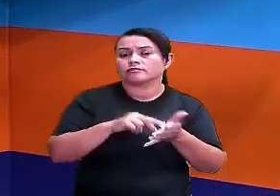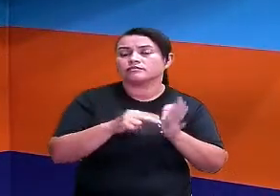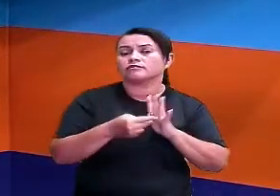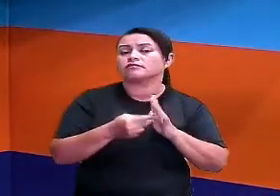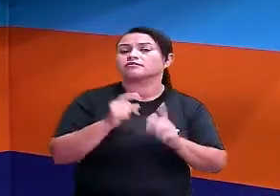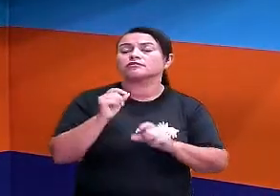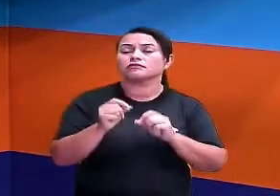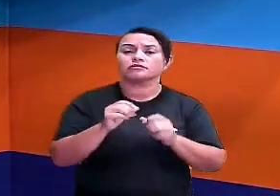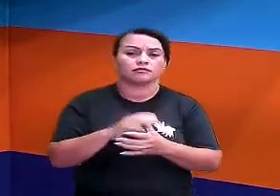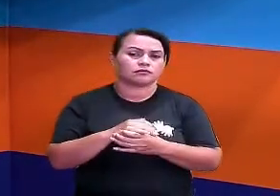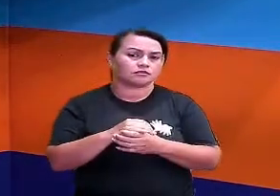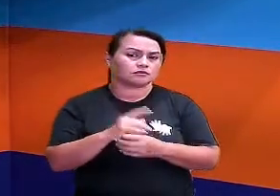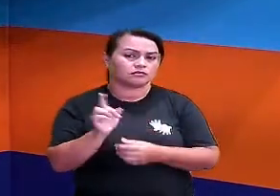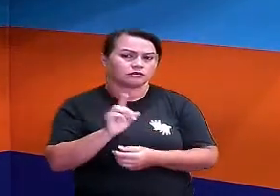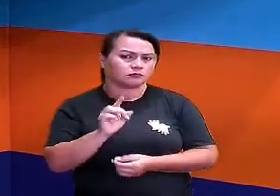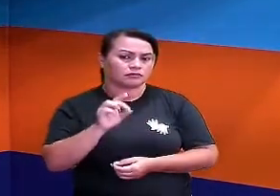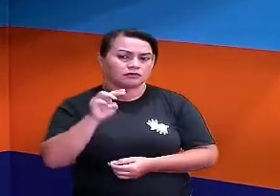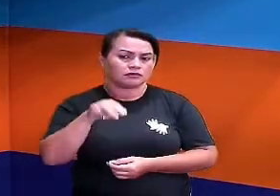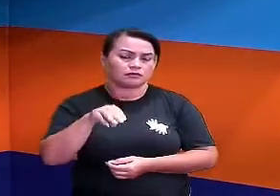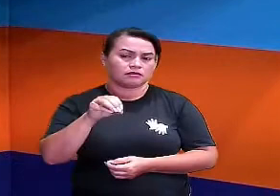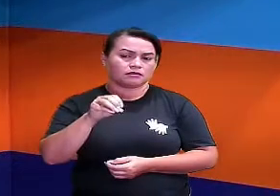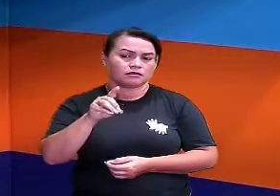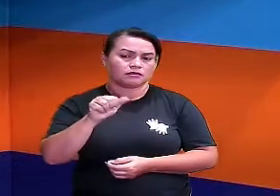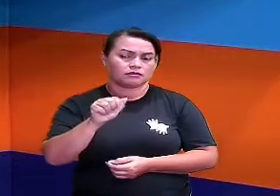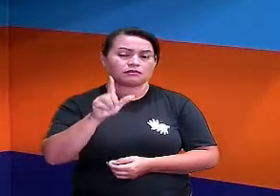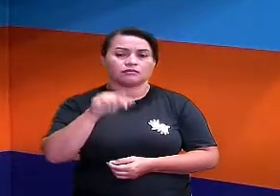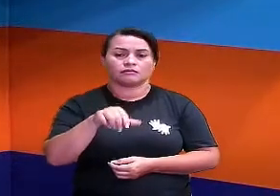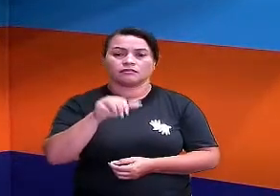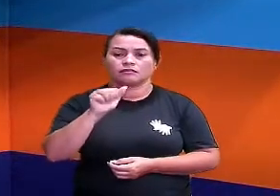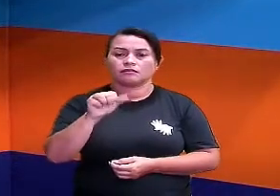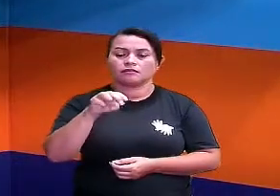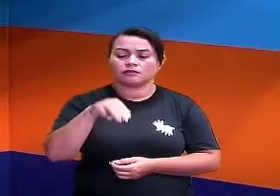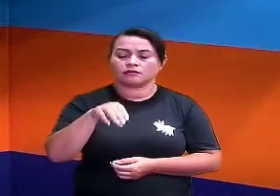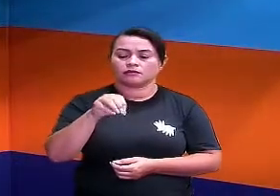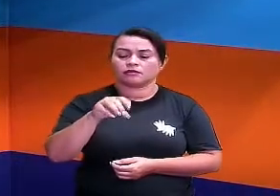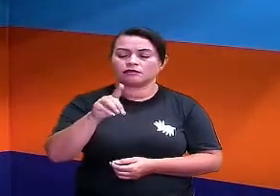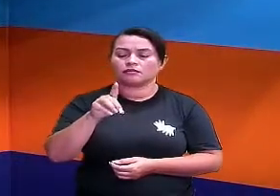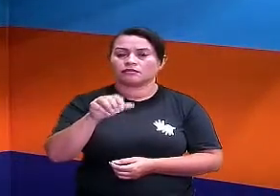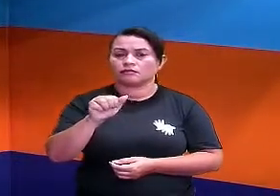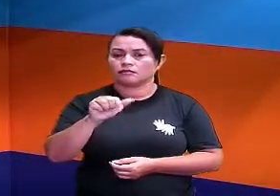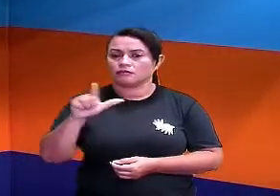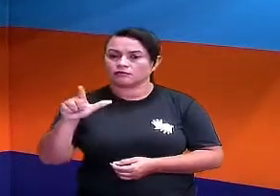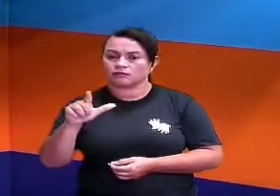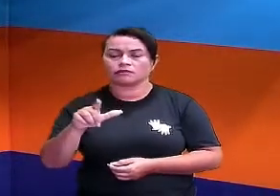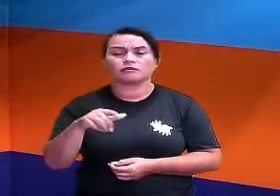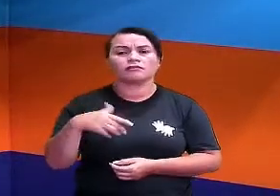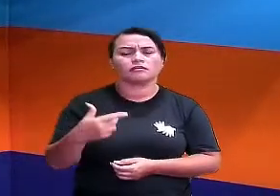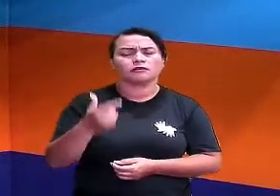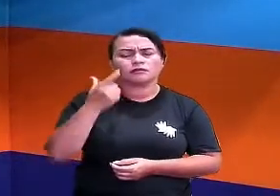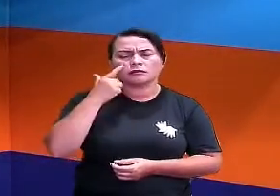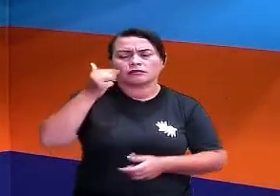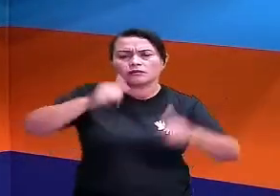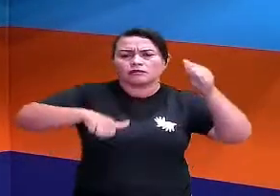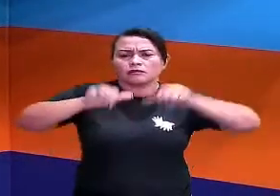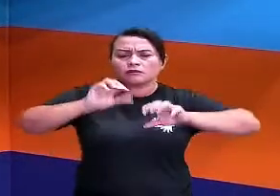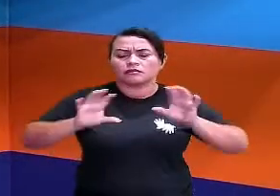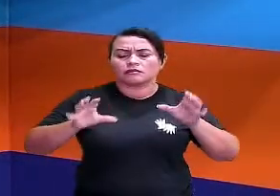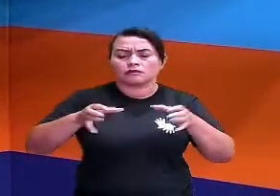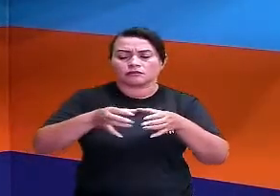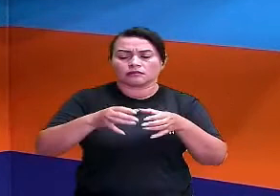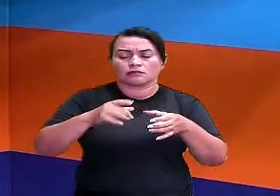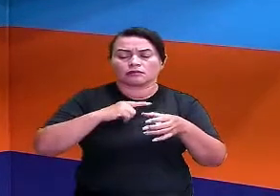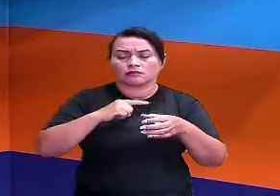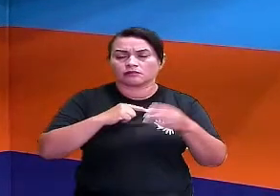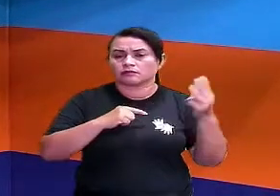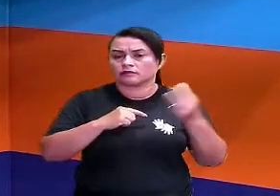não chama de moda, né, é amodal. Vamos lá, analisando o conjunto abaixo, vejo que eu tenho a repetição do 33